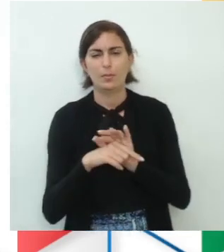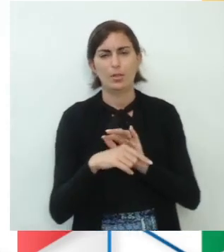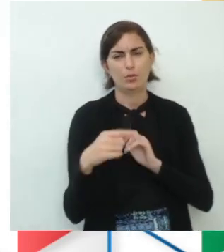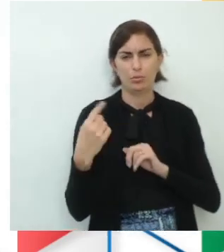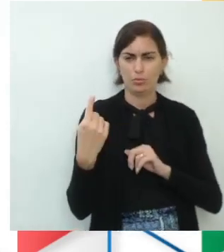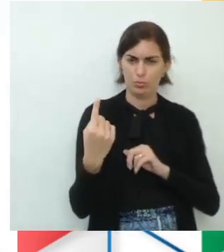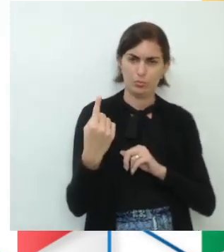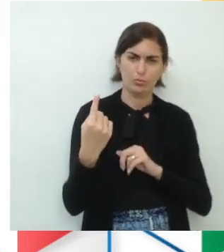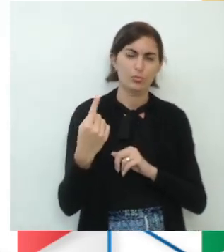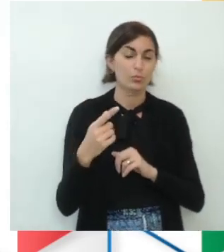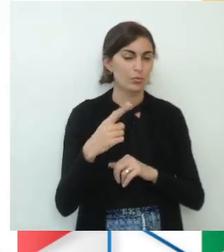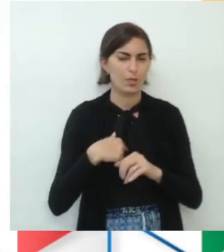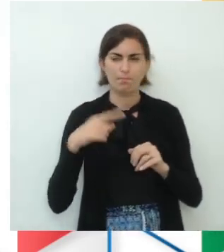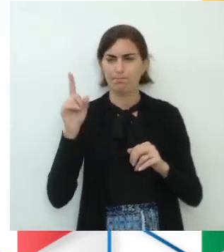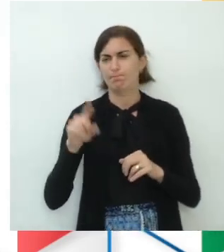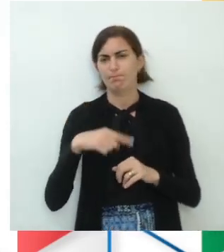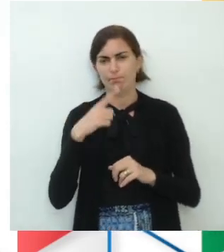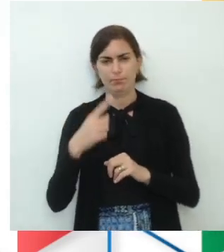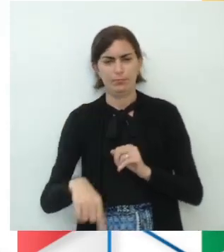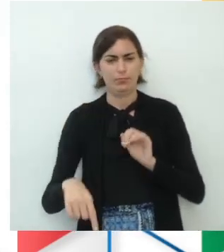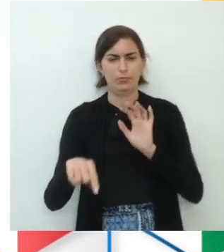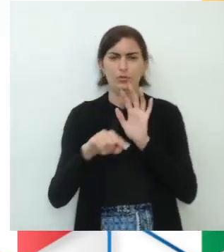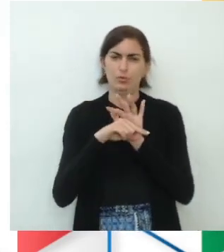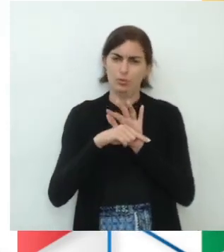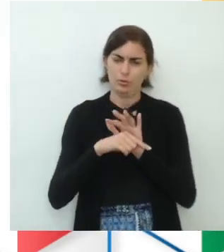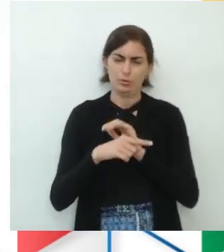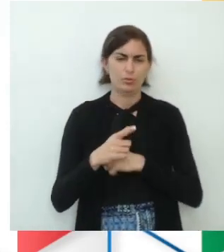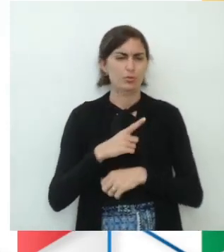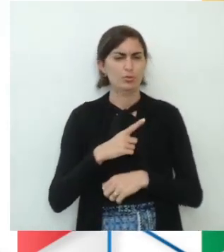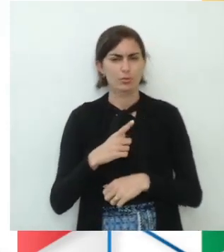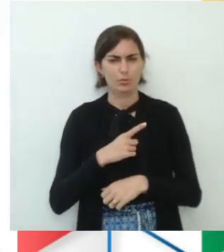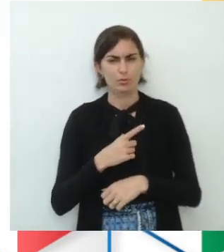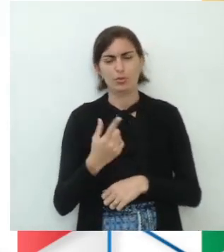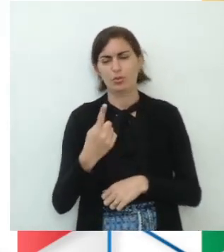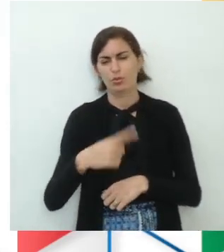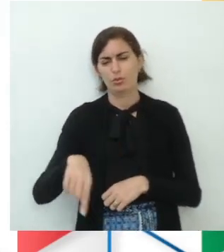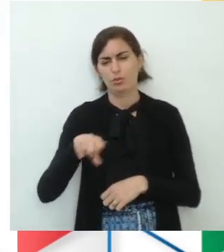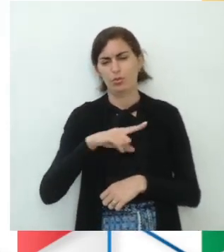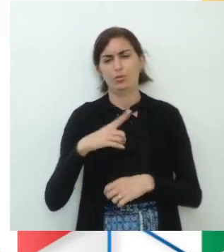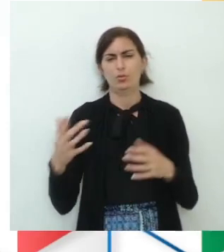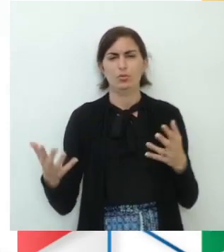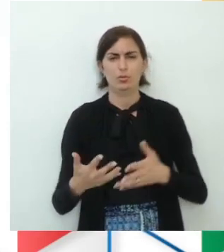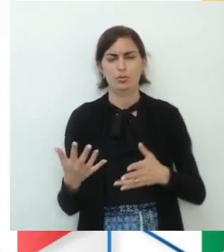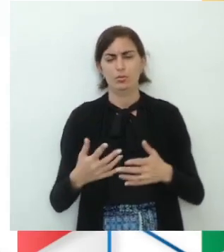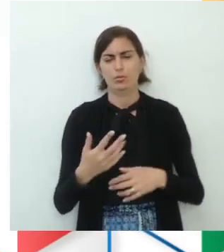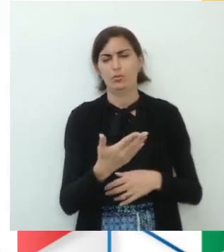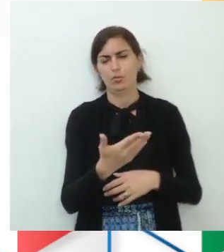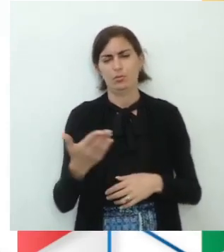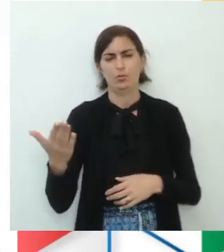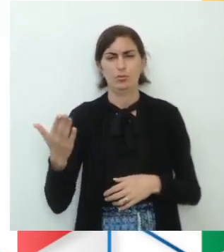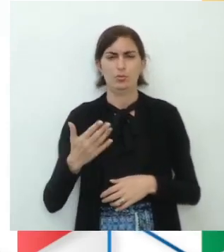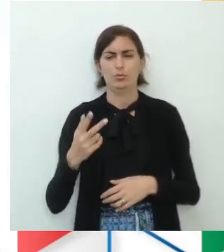1. Aí anulou o negativo que existia e nós estamos agora com ele